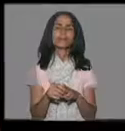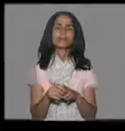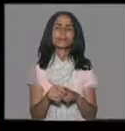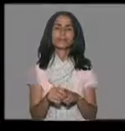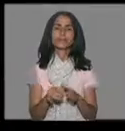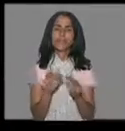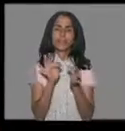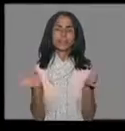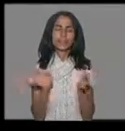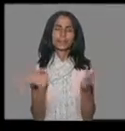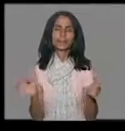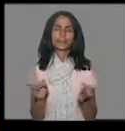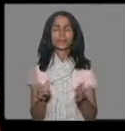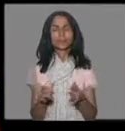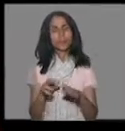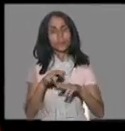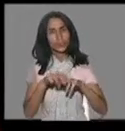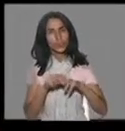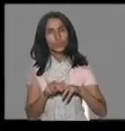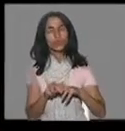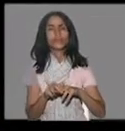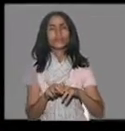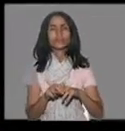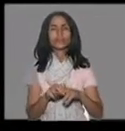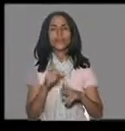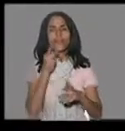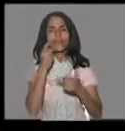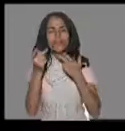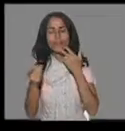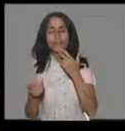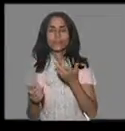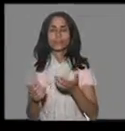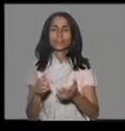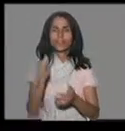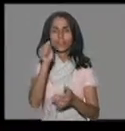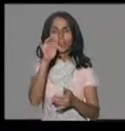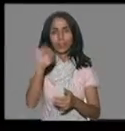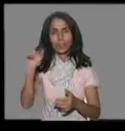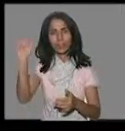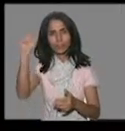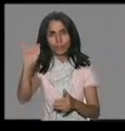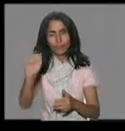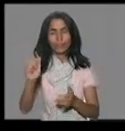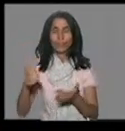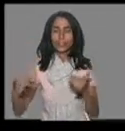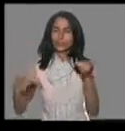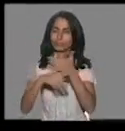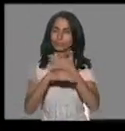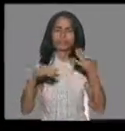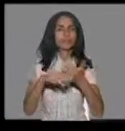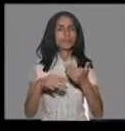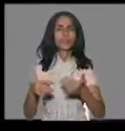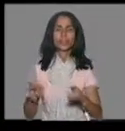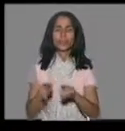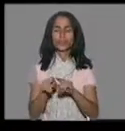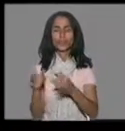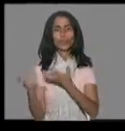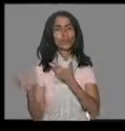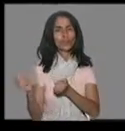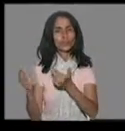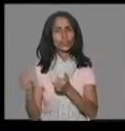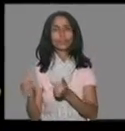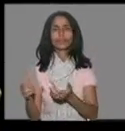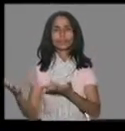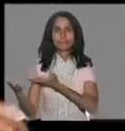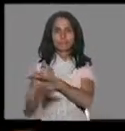é por isso que eu procuro falar de uma áfrica mais jovem mais contemporânea mais cosmopolita porque isso é o que a gente